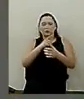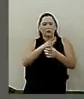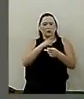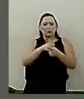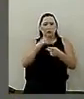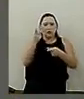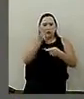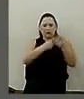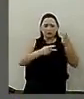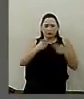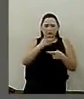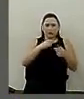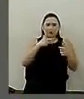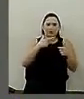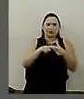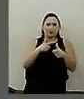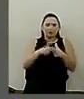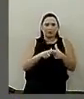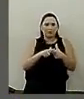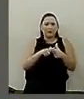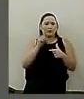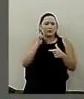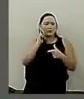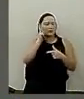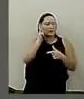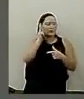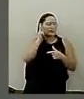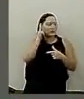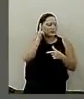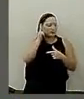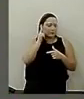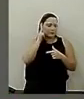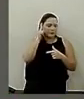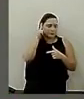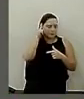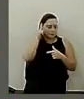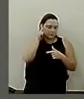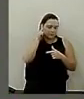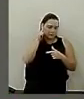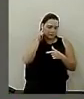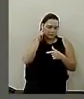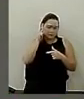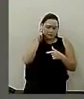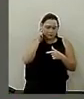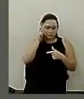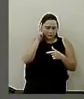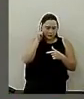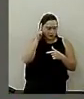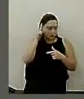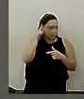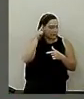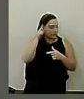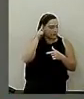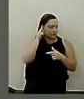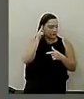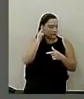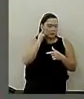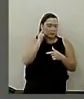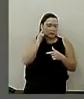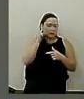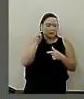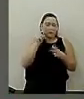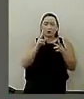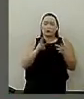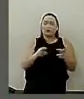aí descansando, vai trabalhar, preguiçoso, vem ajudar a gente. Mais ou menos aquilo que Marta fez